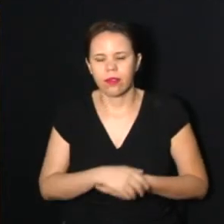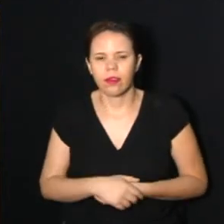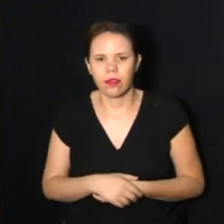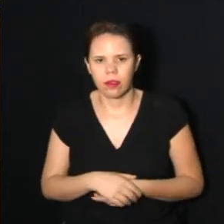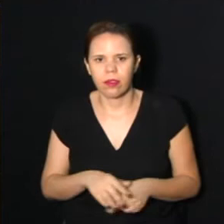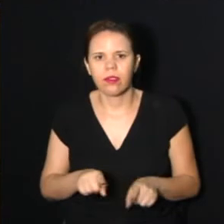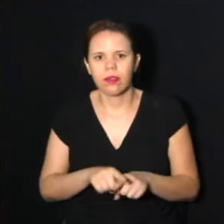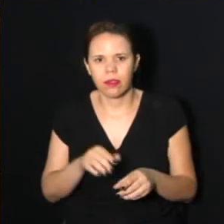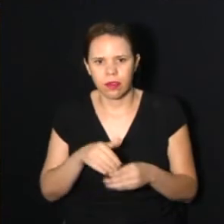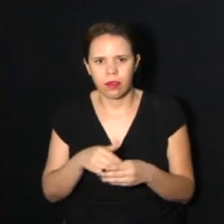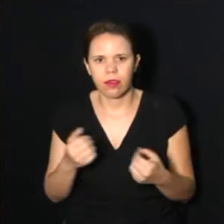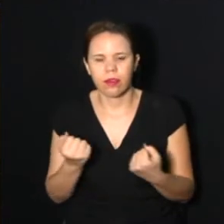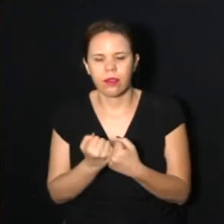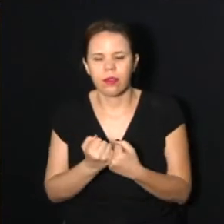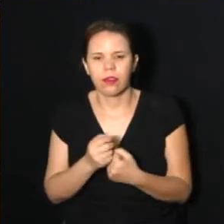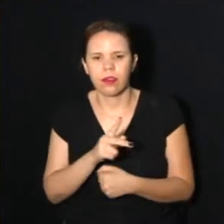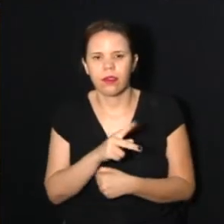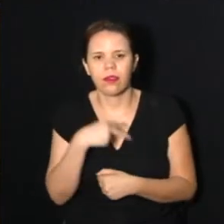Acompanho, senhor presidente. Vereador